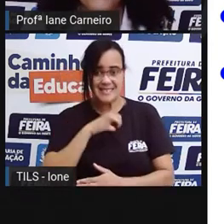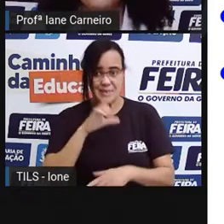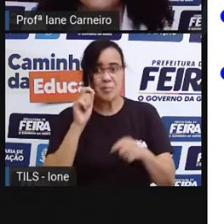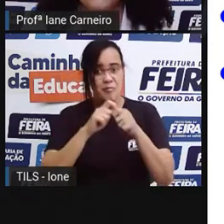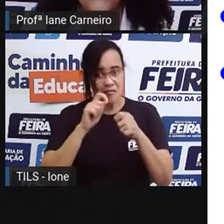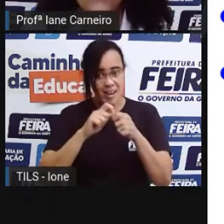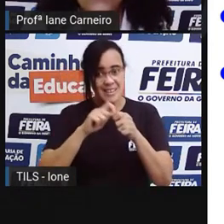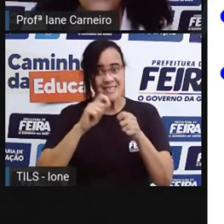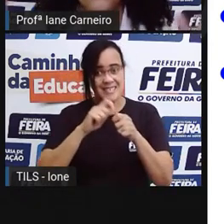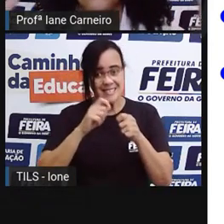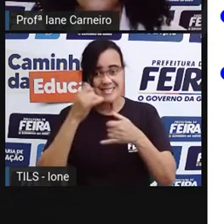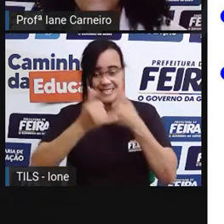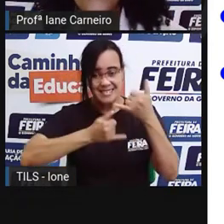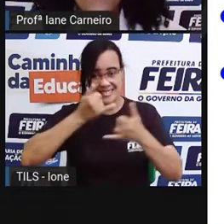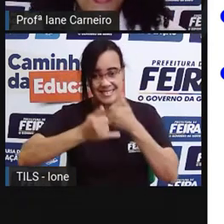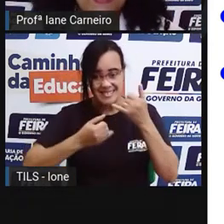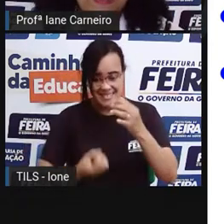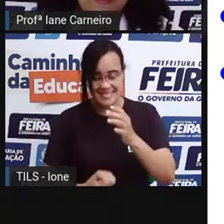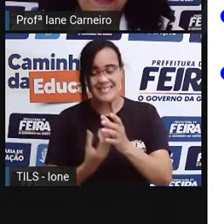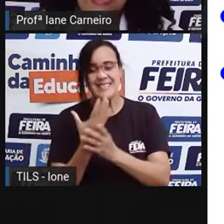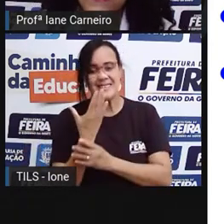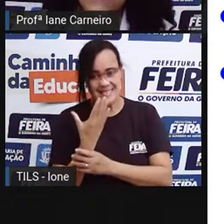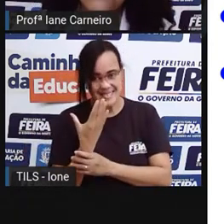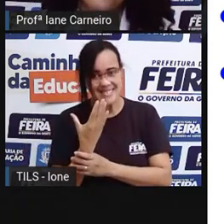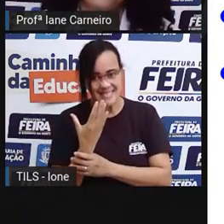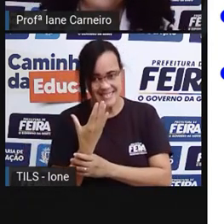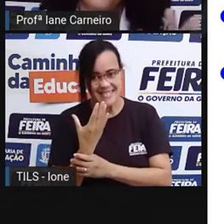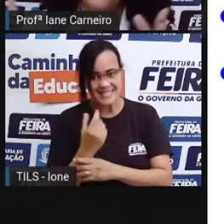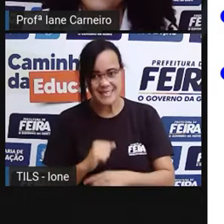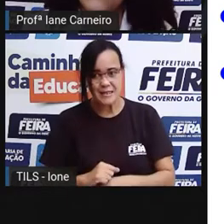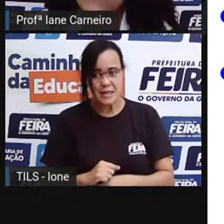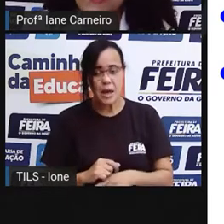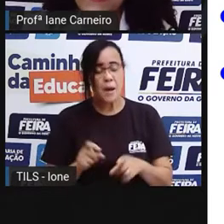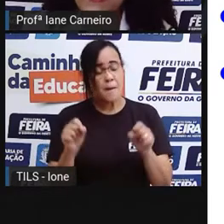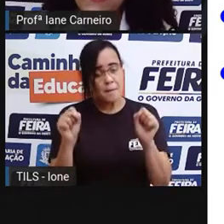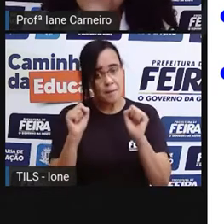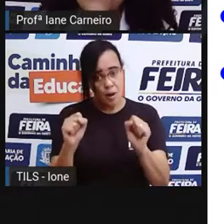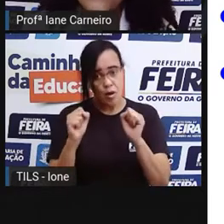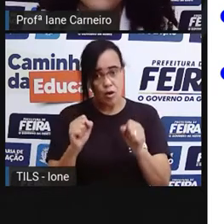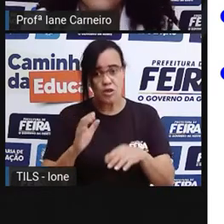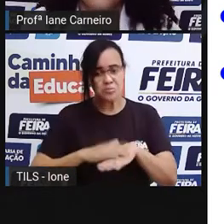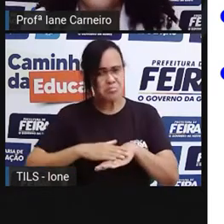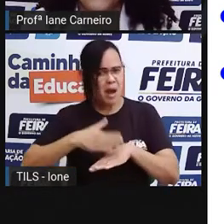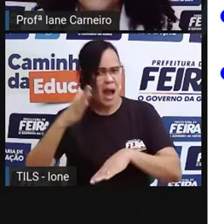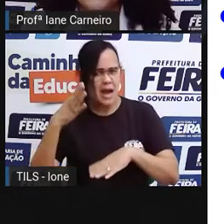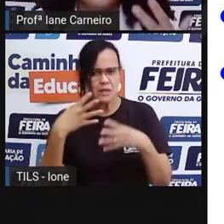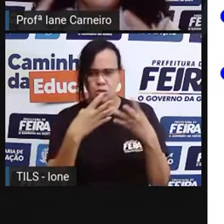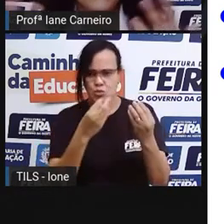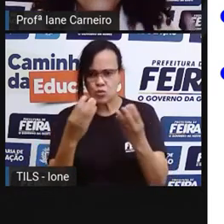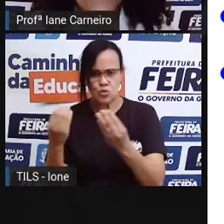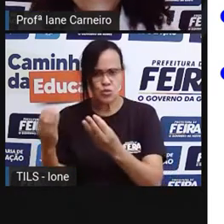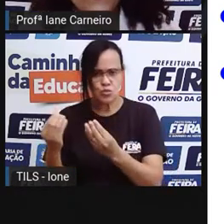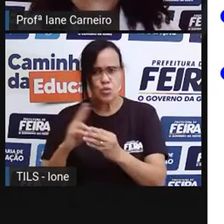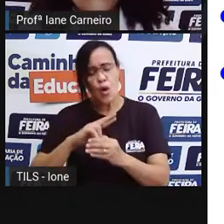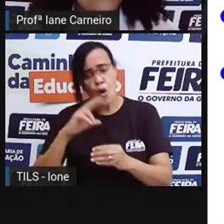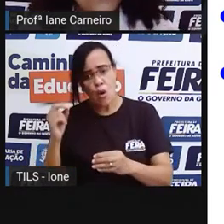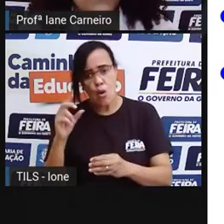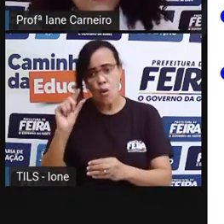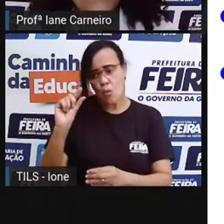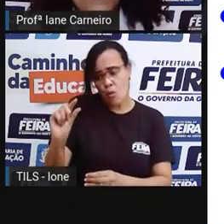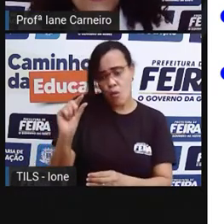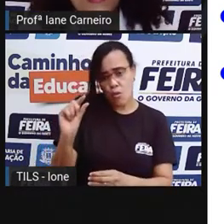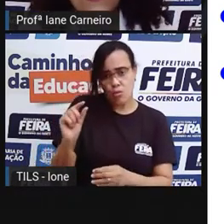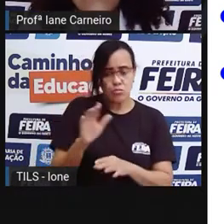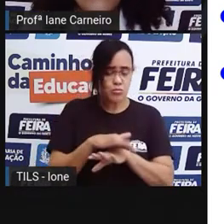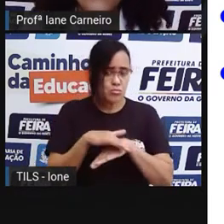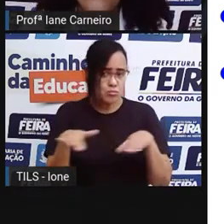pode fazer com mais palitos, né, ou menos palitos. Para a Yane, eu não tenho palito de